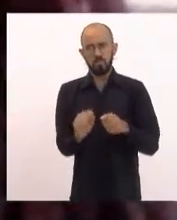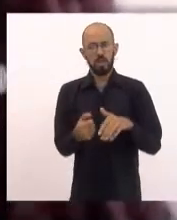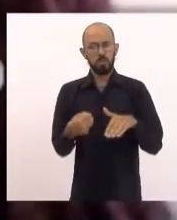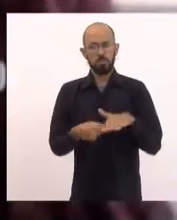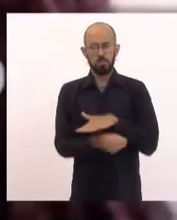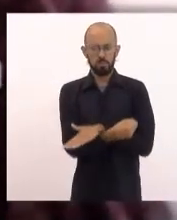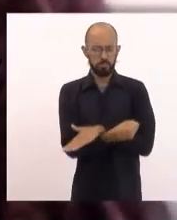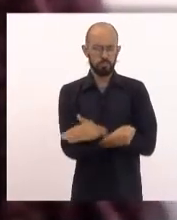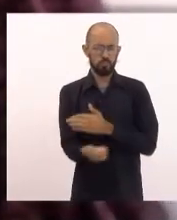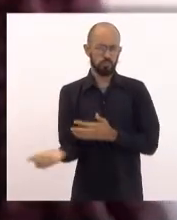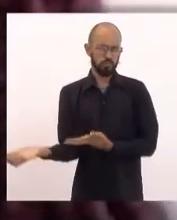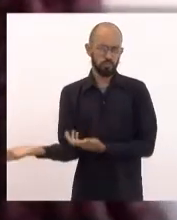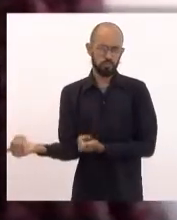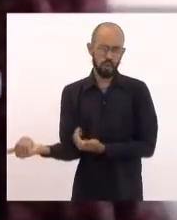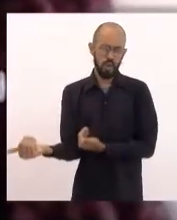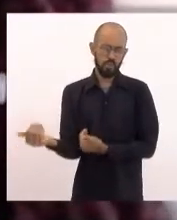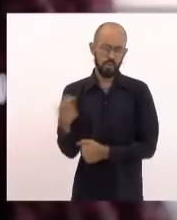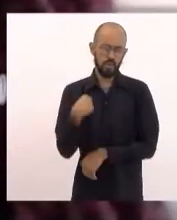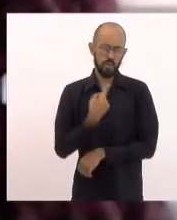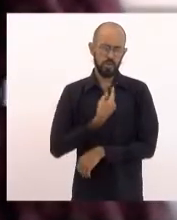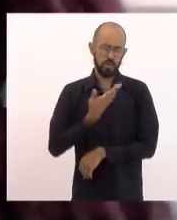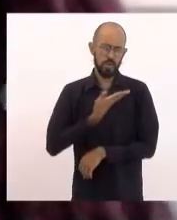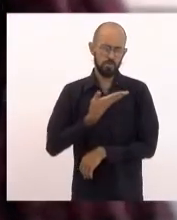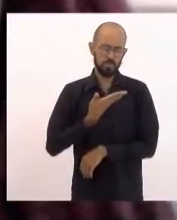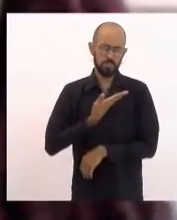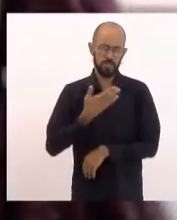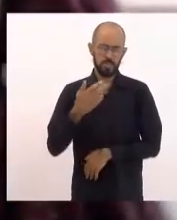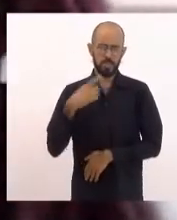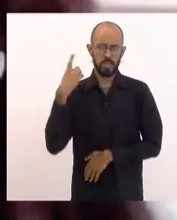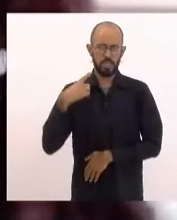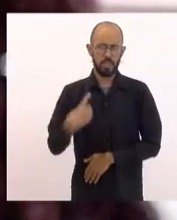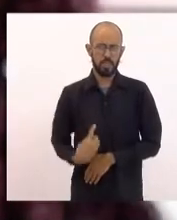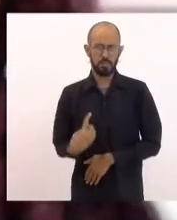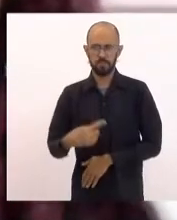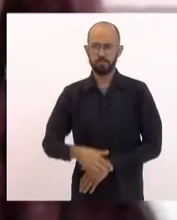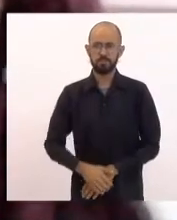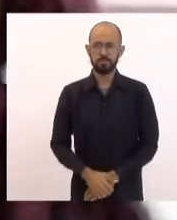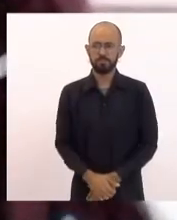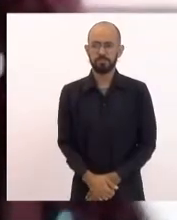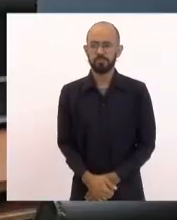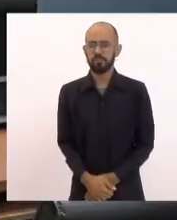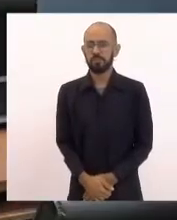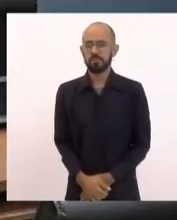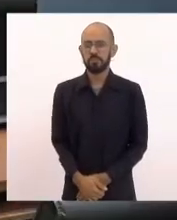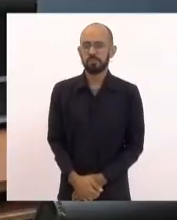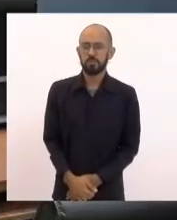e potente da nossa companheira querida Dani Monteiro.